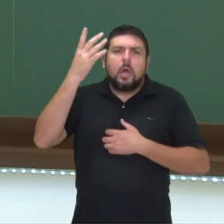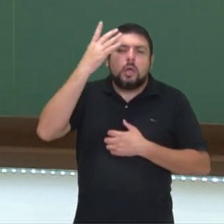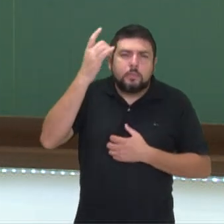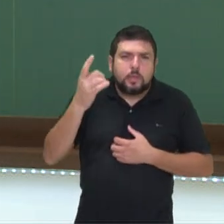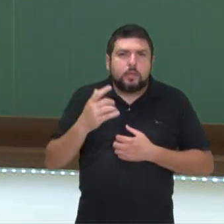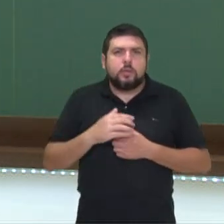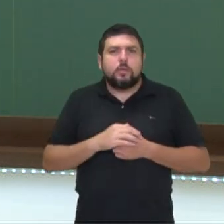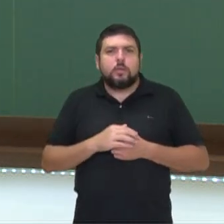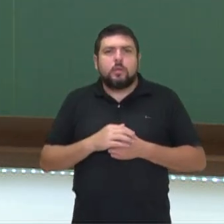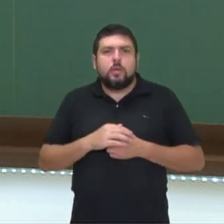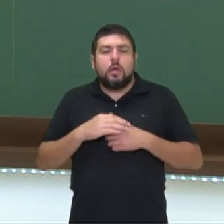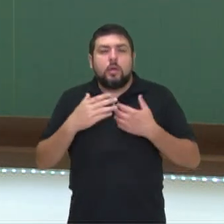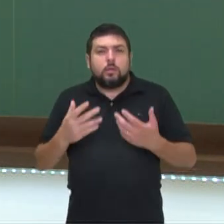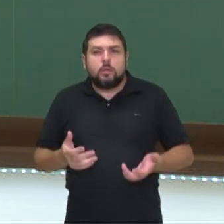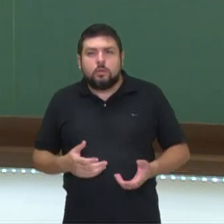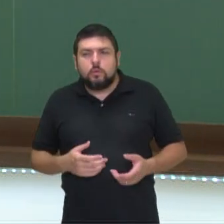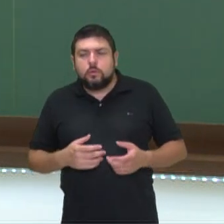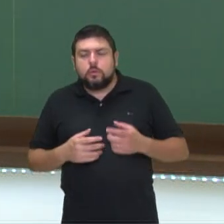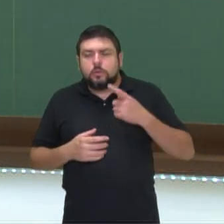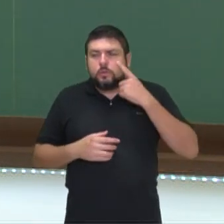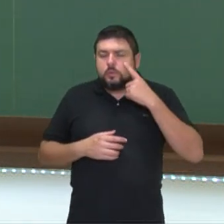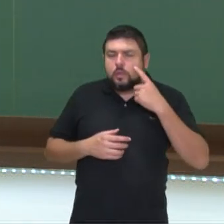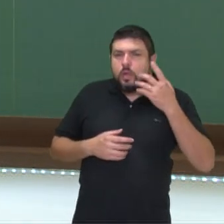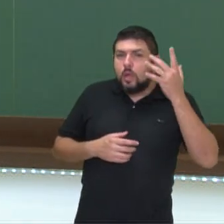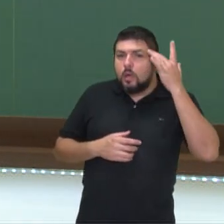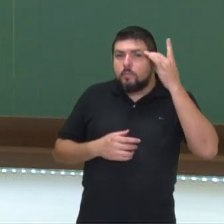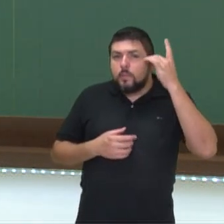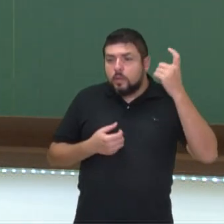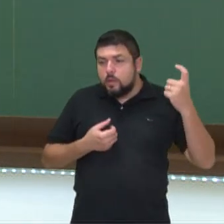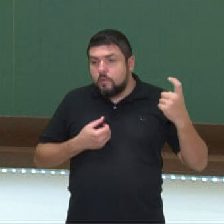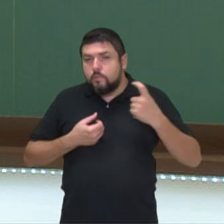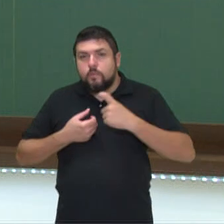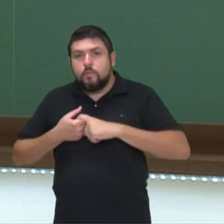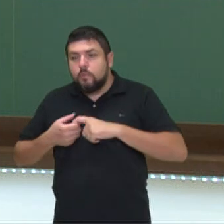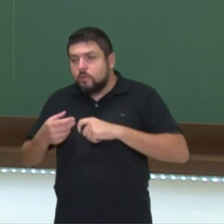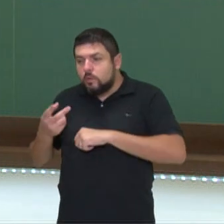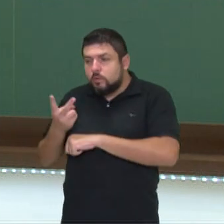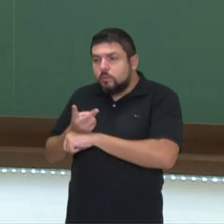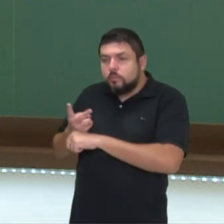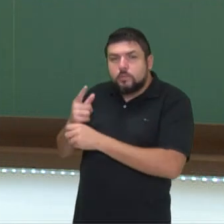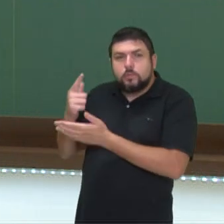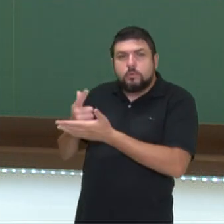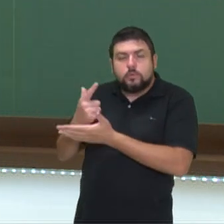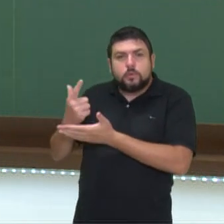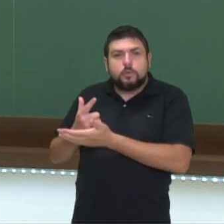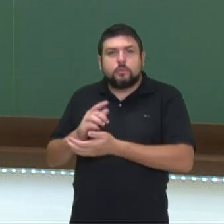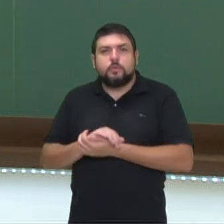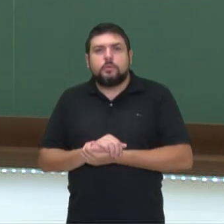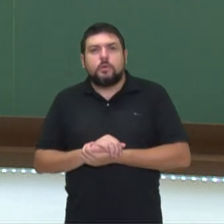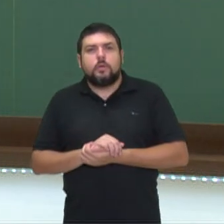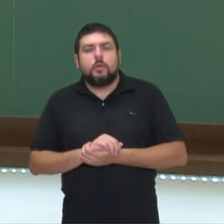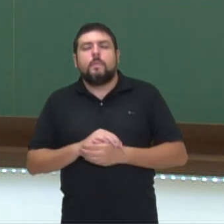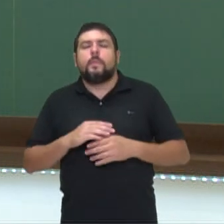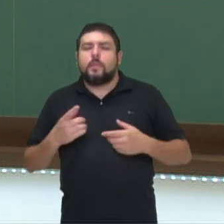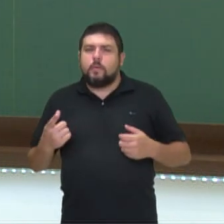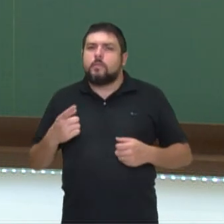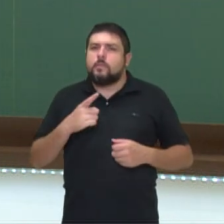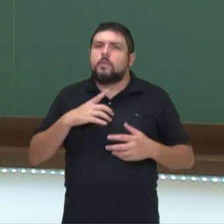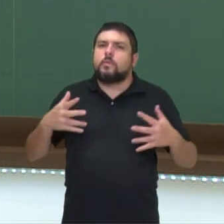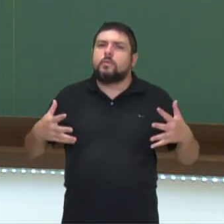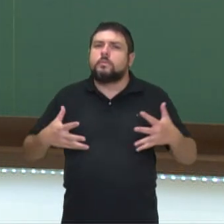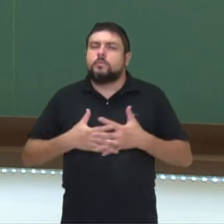ter que voltar no dia seguinte em busca do livro. E falando em livro, nós falamos do conflito deste